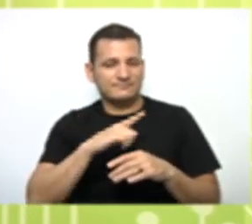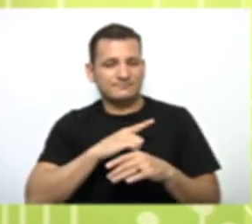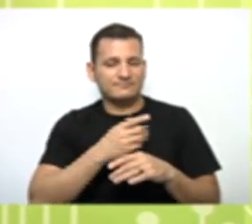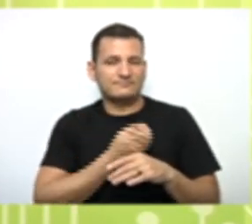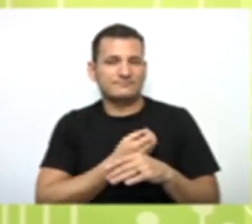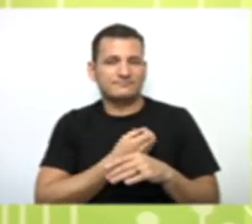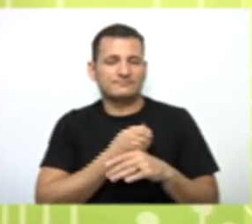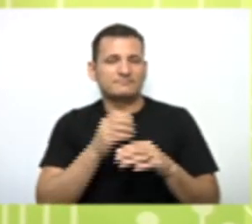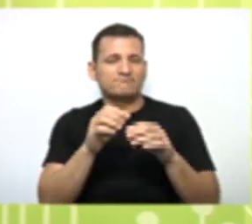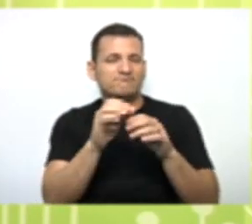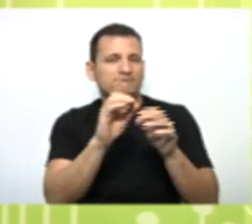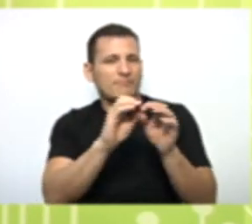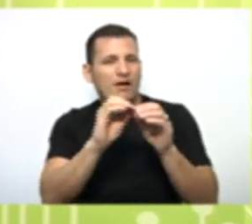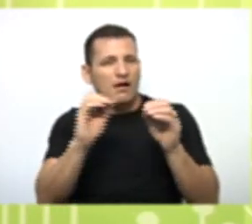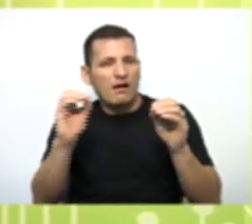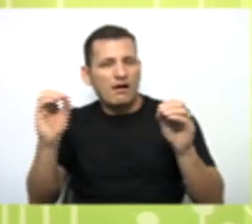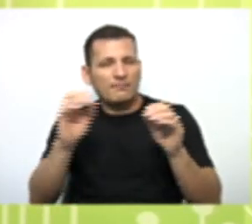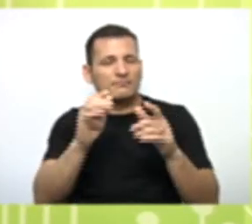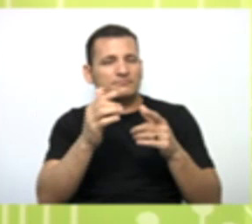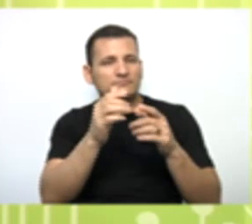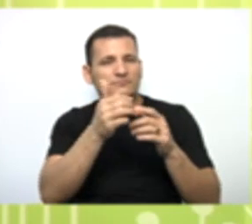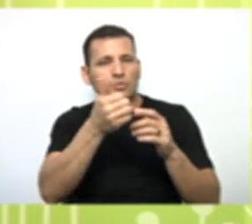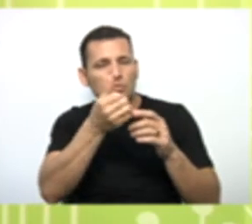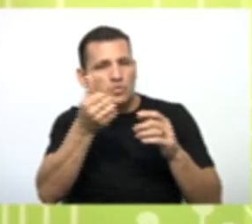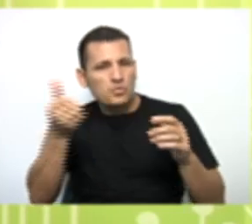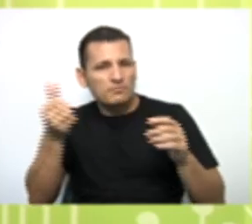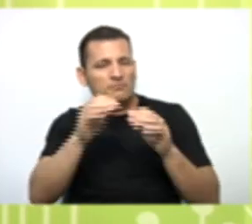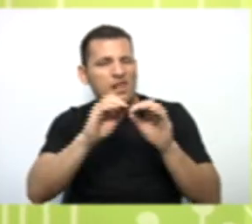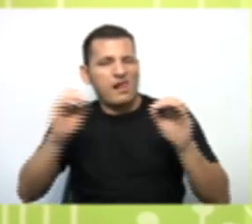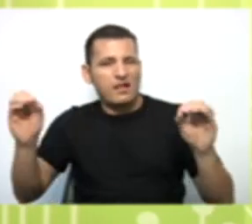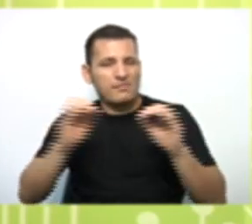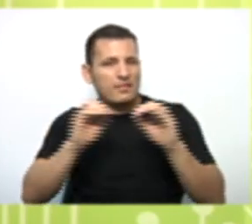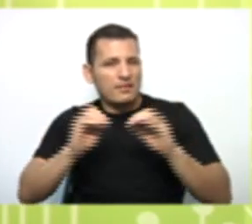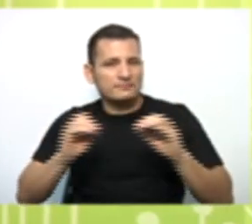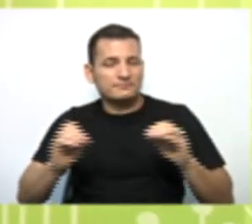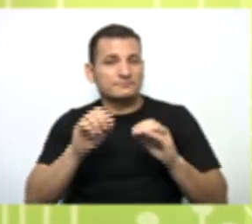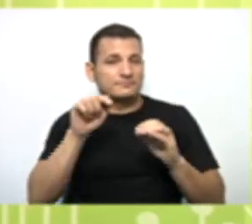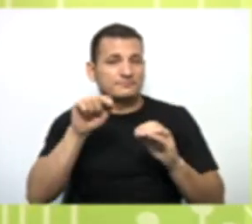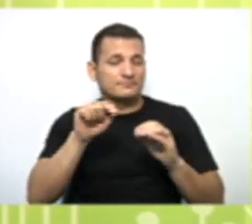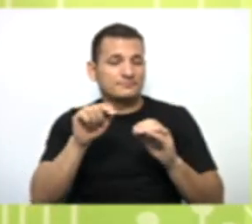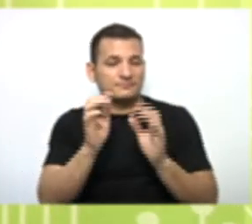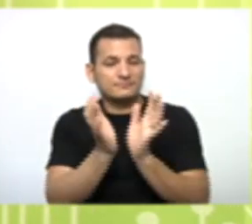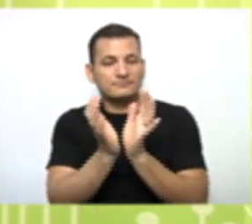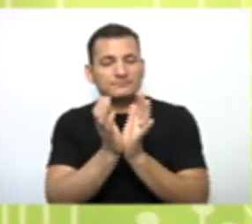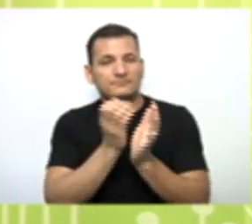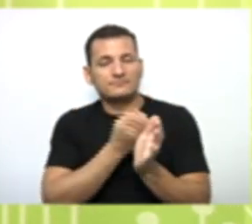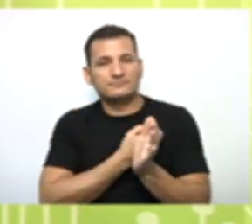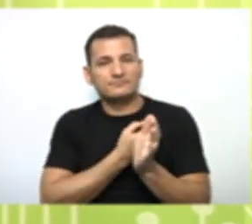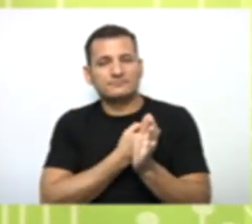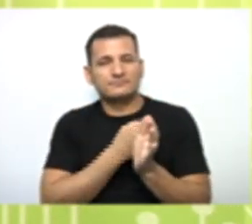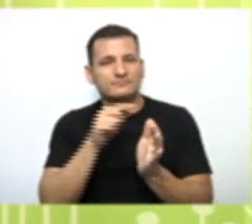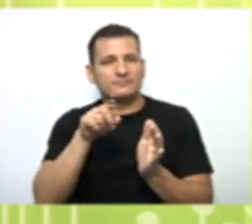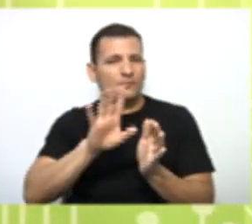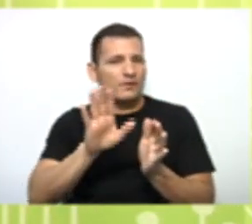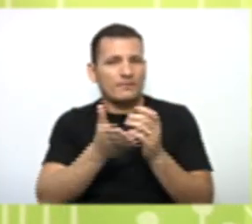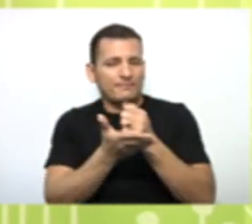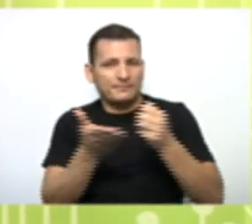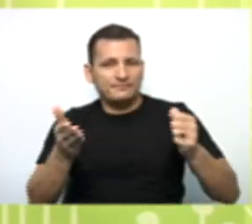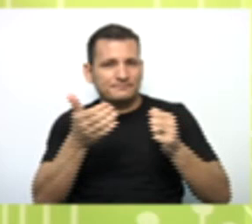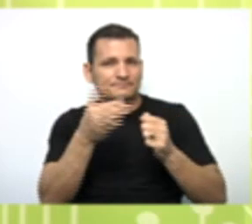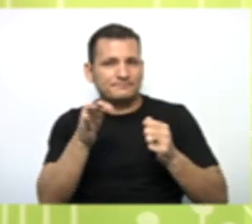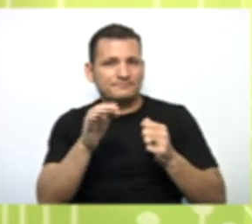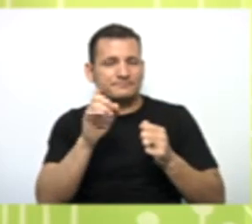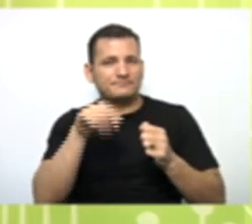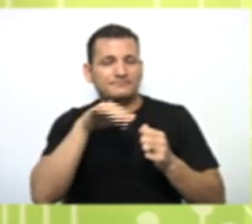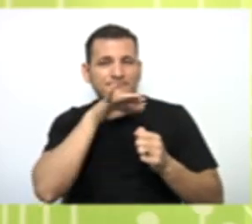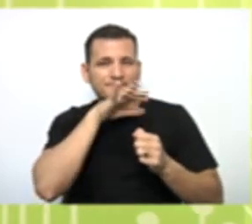em conjuntos maiores. E esses conjuntos maiores, eles não aglomeram em base 10. É muito ruim para o